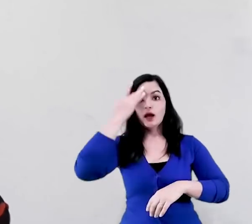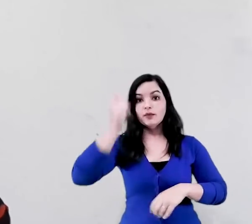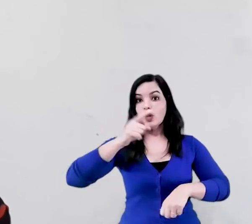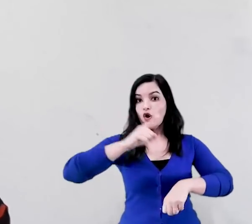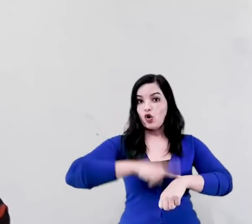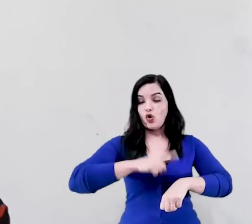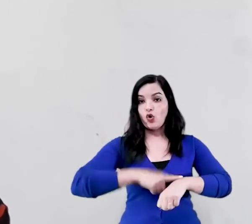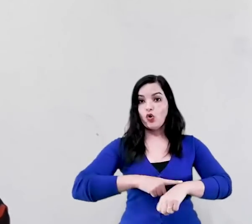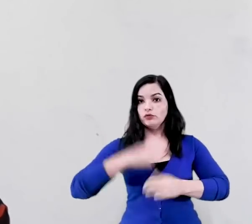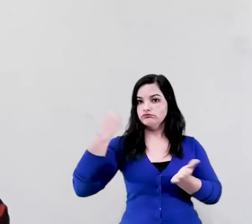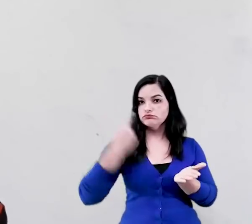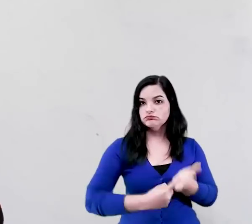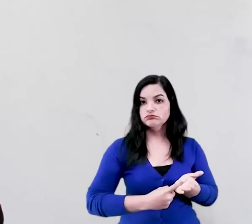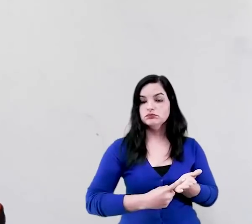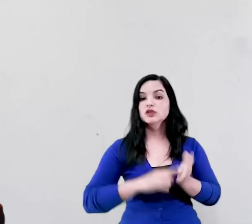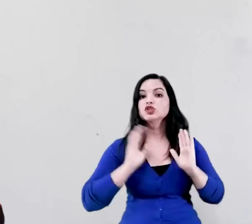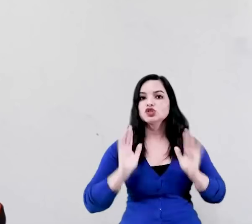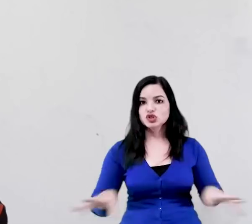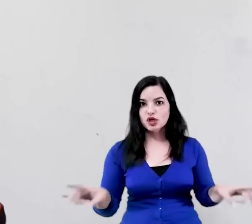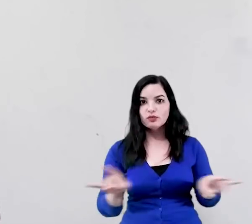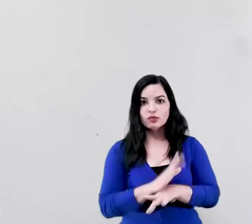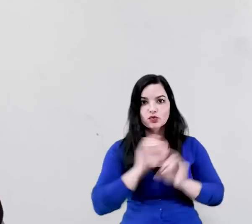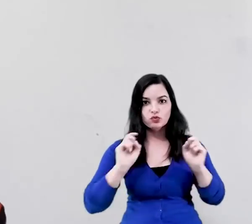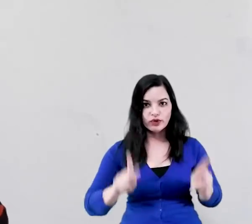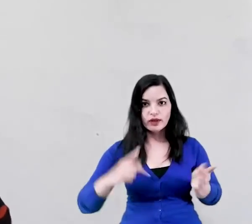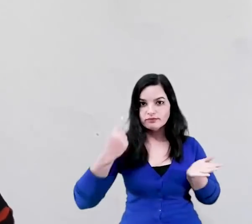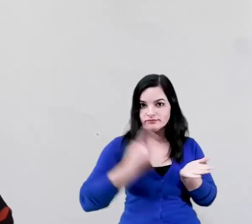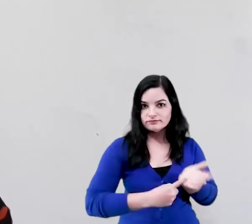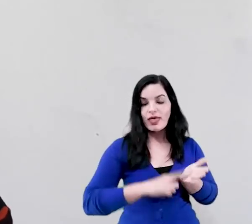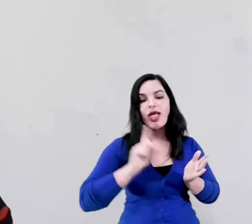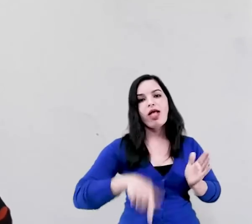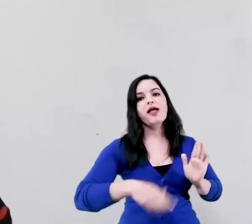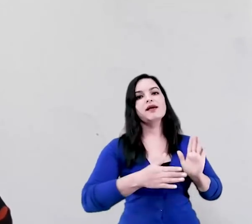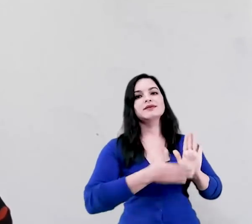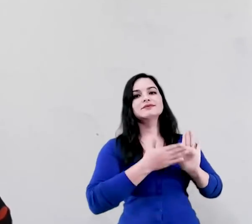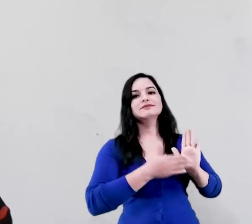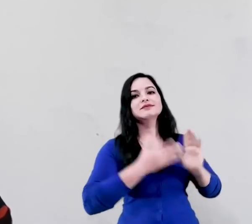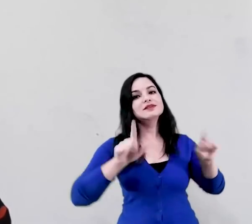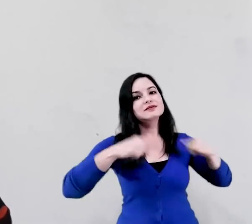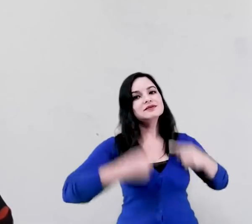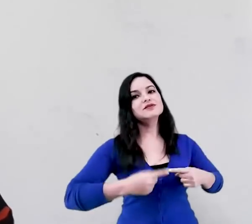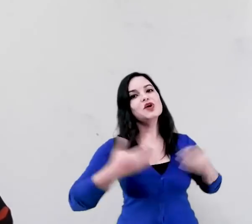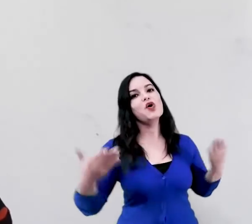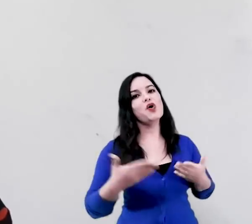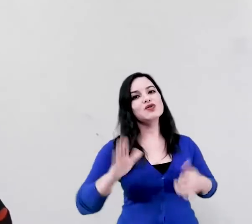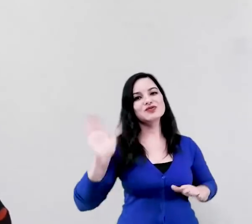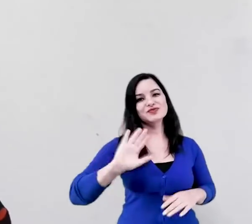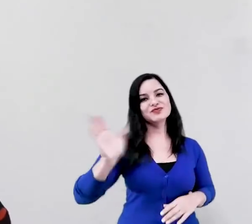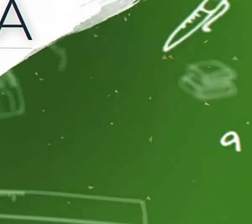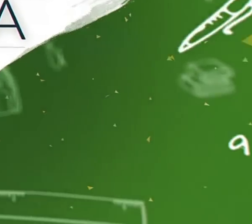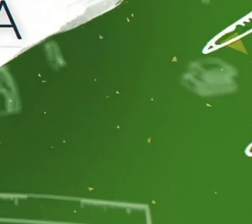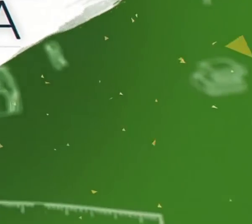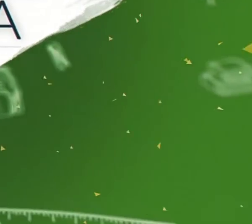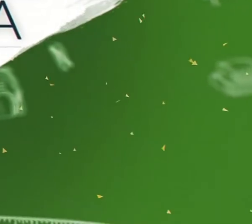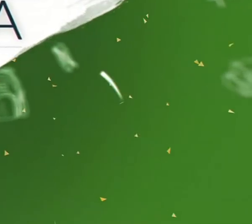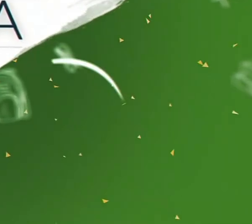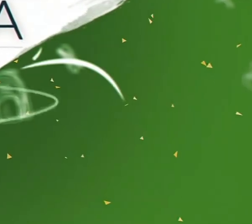todos esses materiais em mãos, combinado? Esse é o meu desafio para você hoje. Até amanhã!